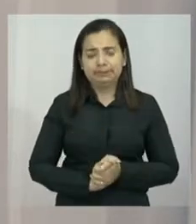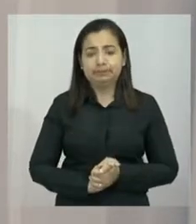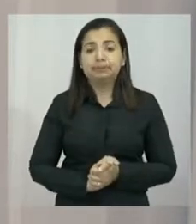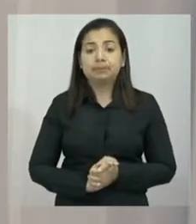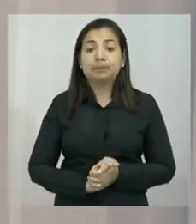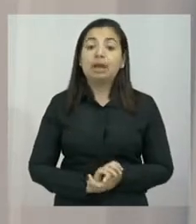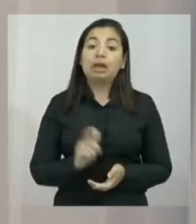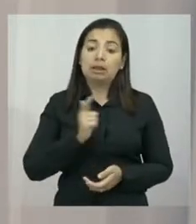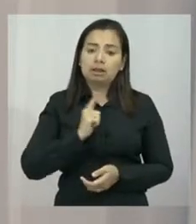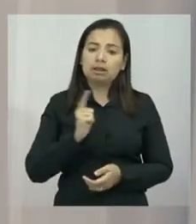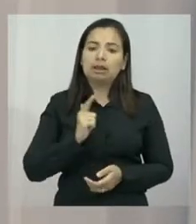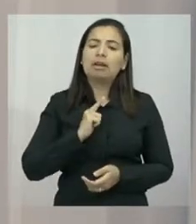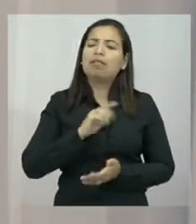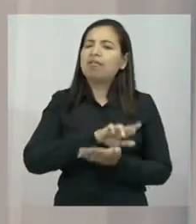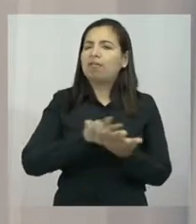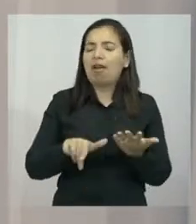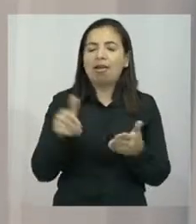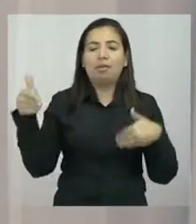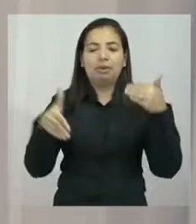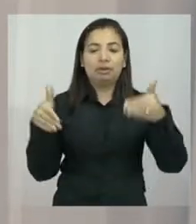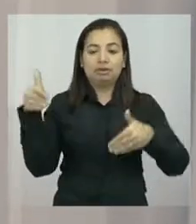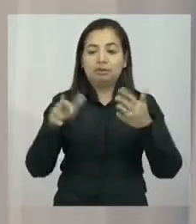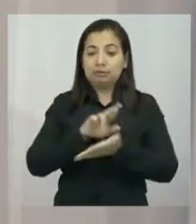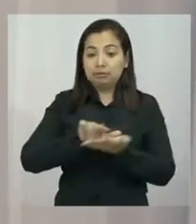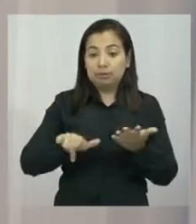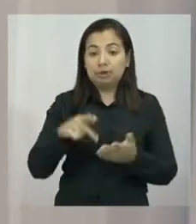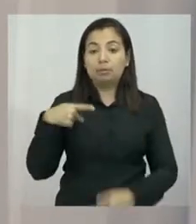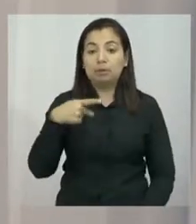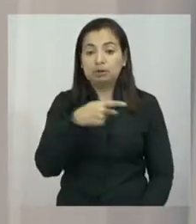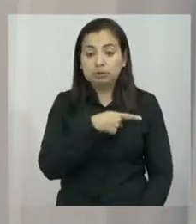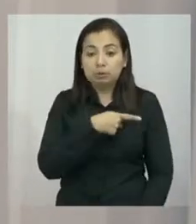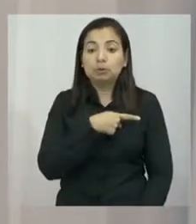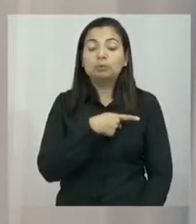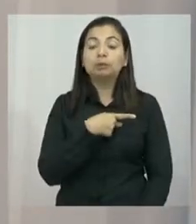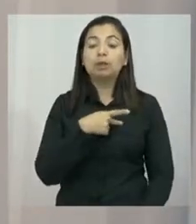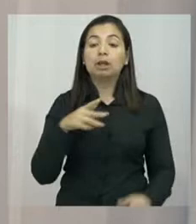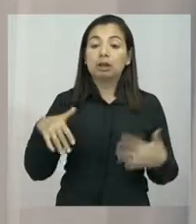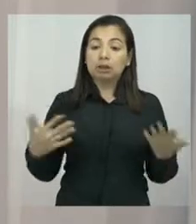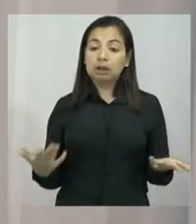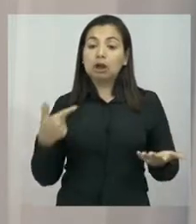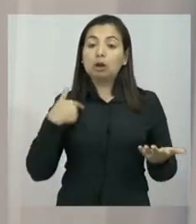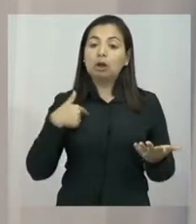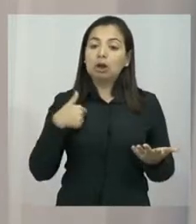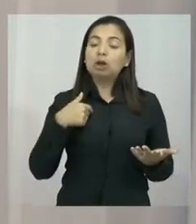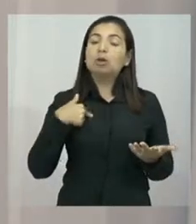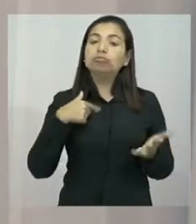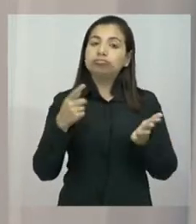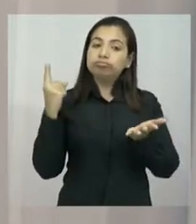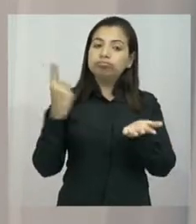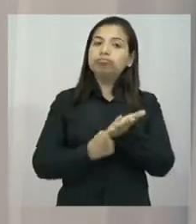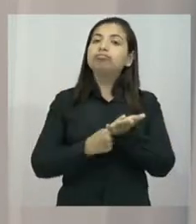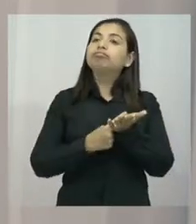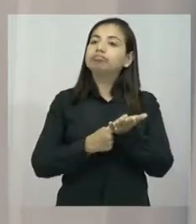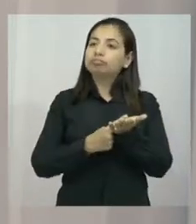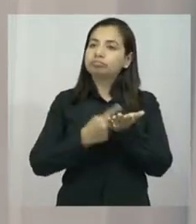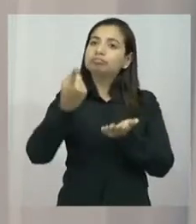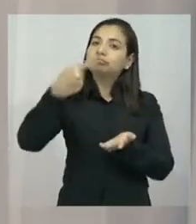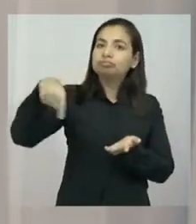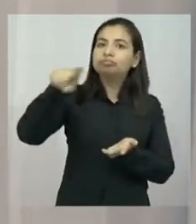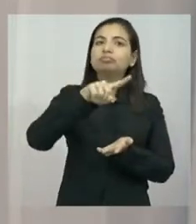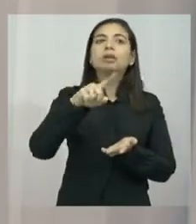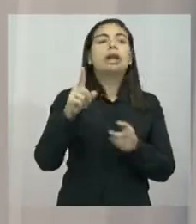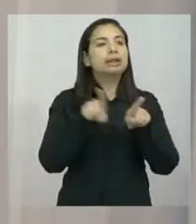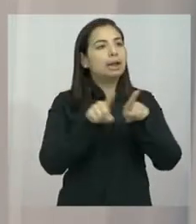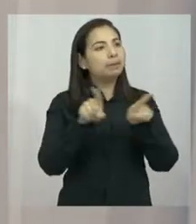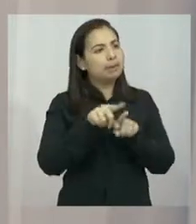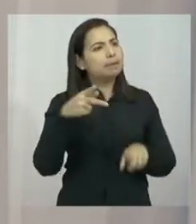algumas participações, né, de pastores, e o convite eu torno mais uma vez aberto, né, para que os